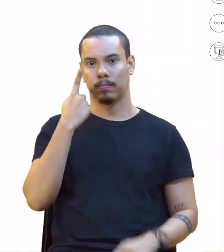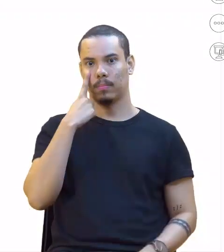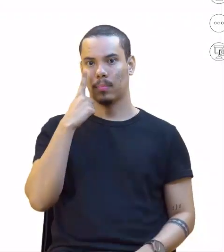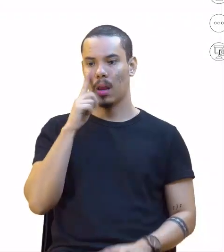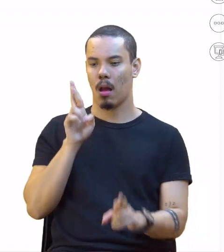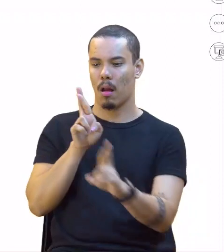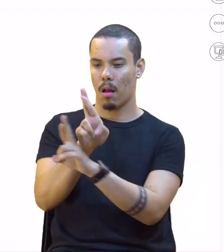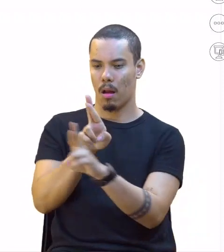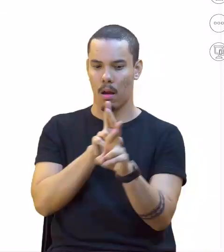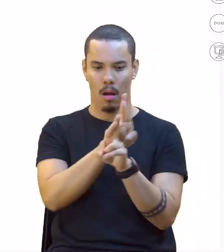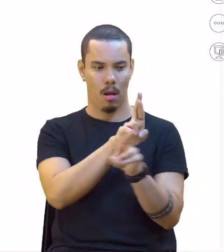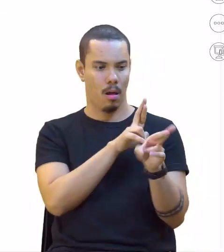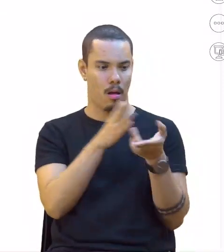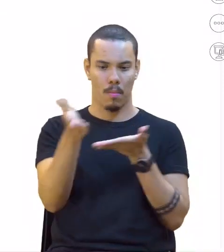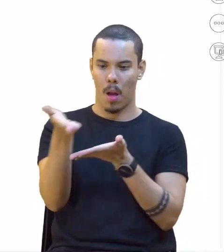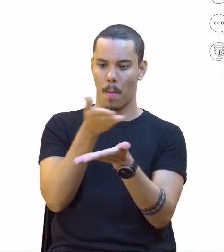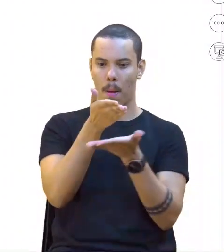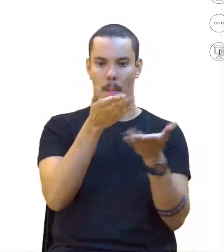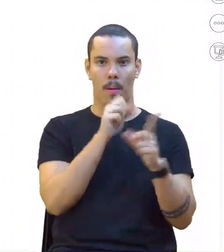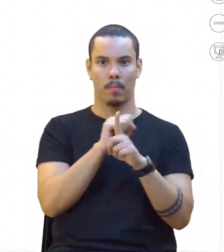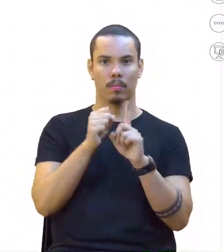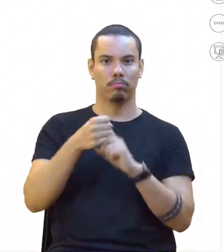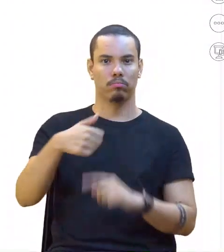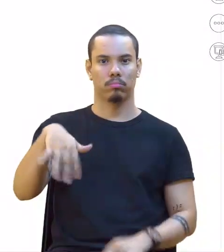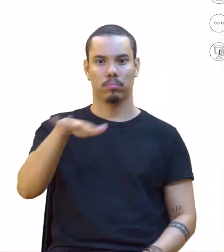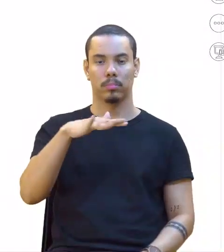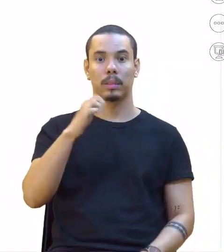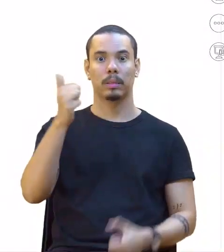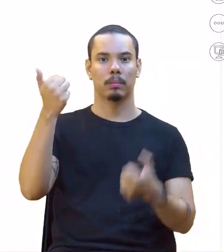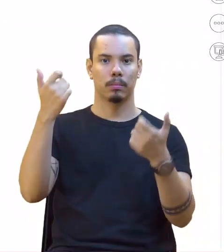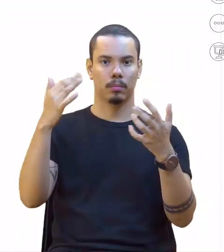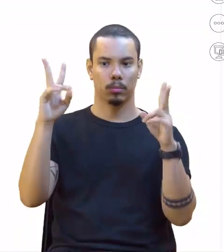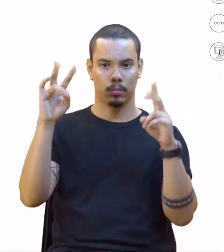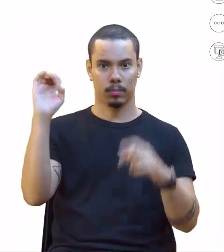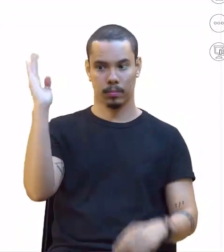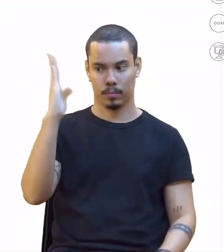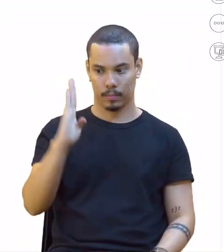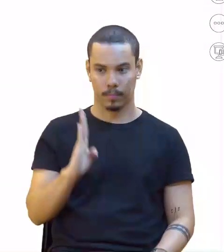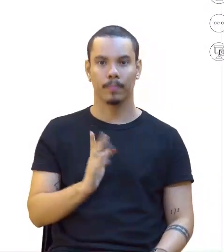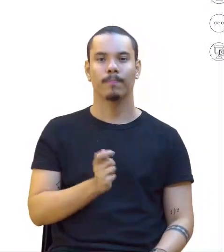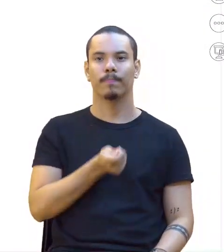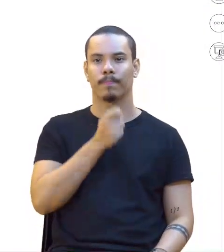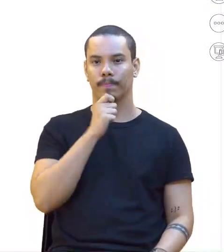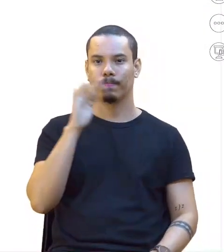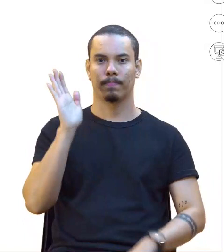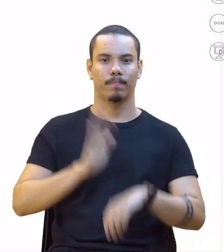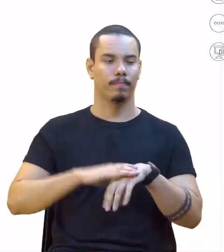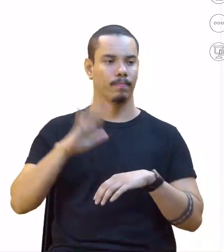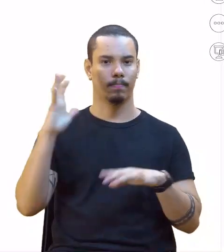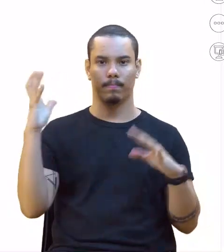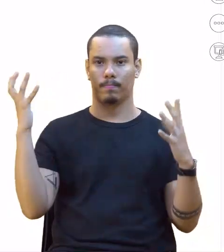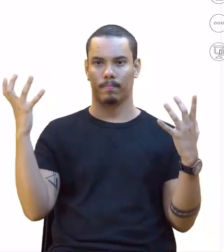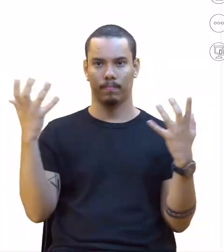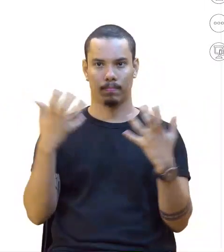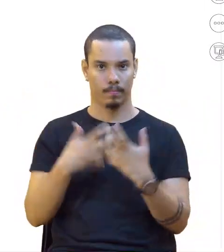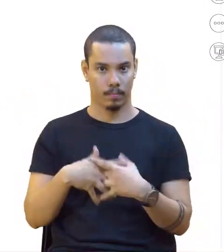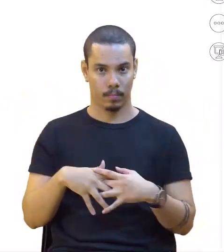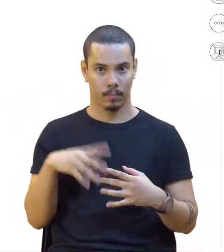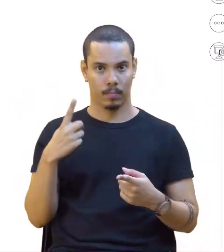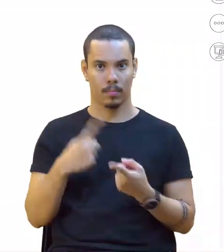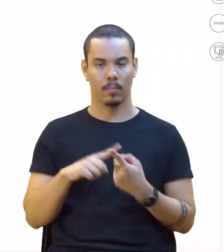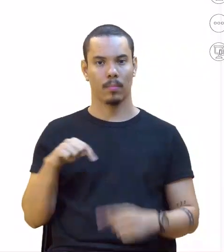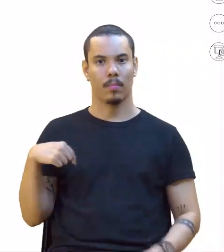sociais. Gente, quando a gente fala de Brasil, isso ainda é mais complexo, porque nós somos um